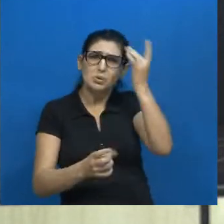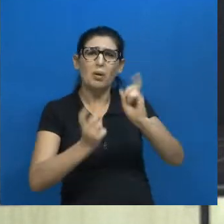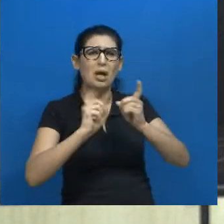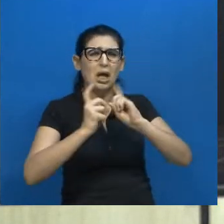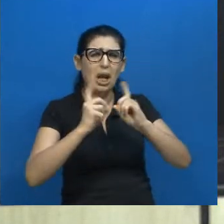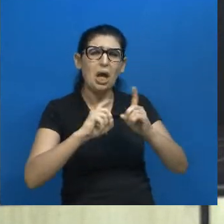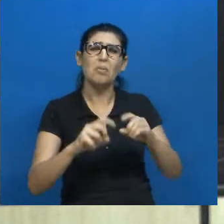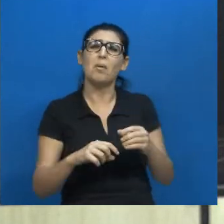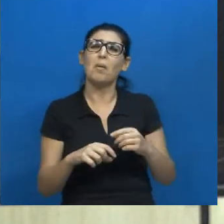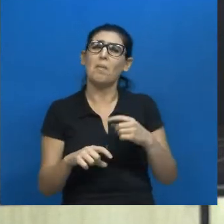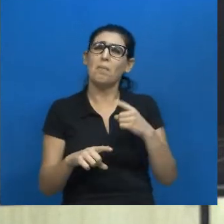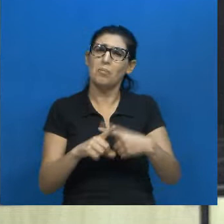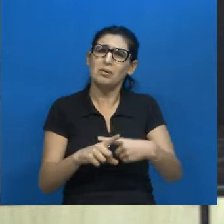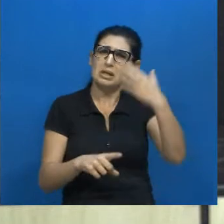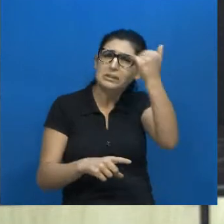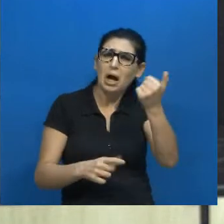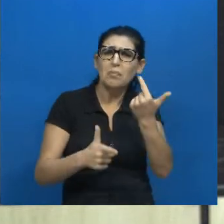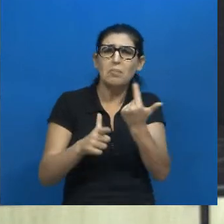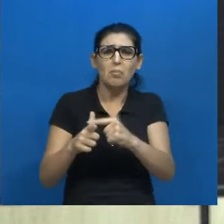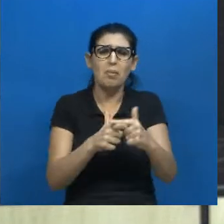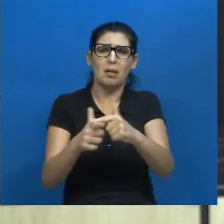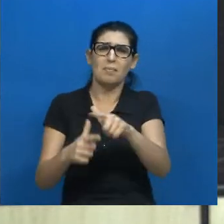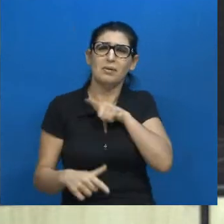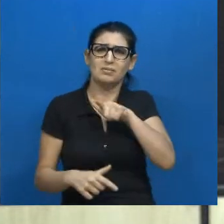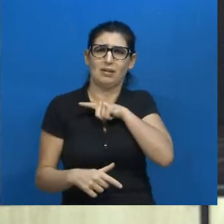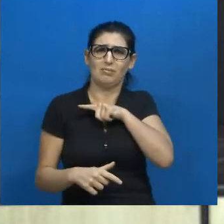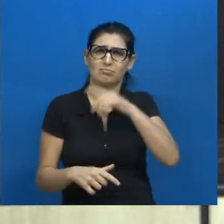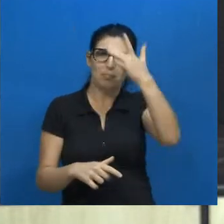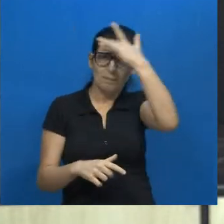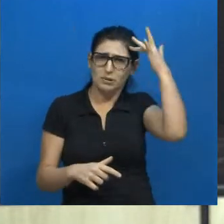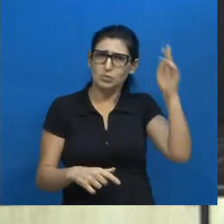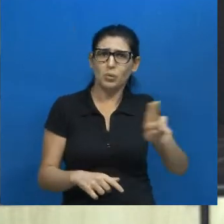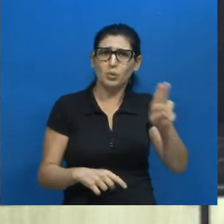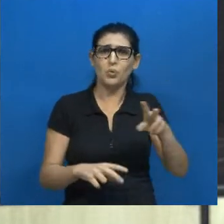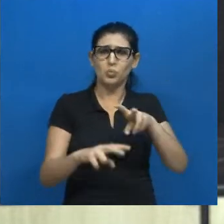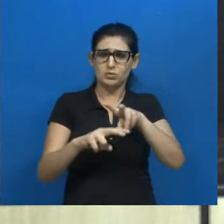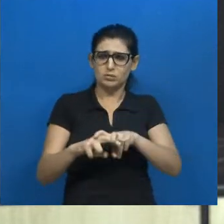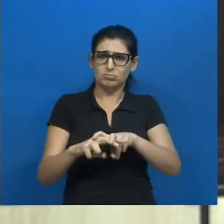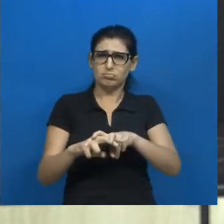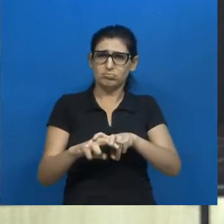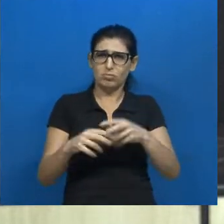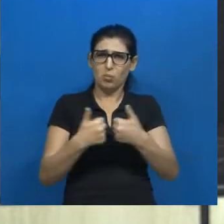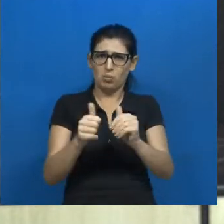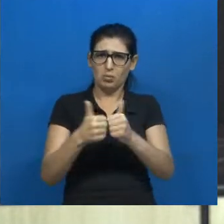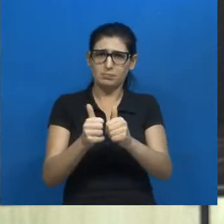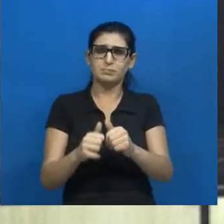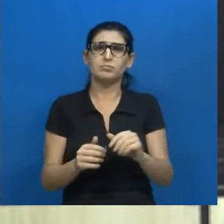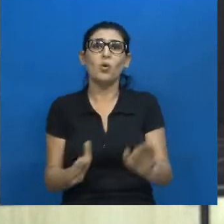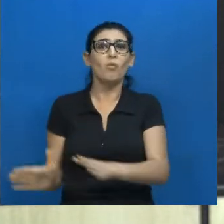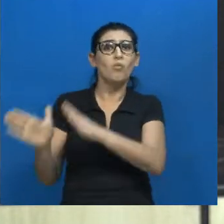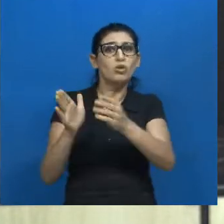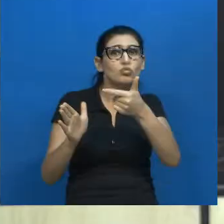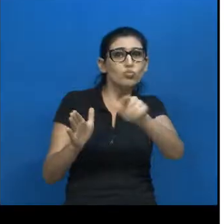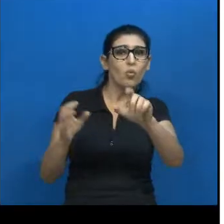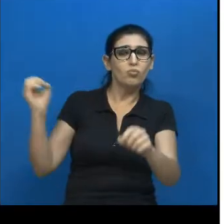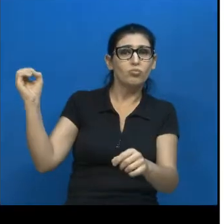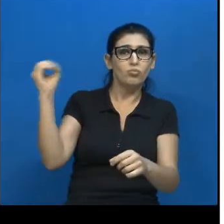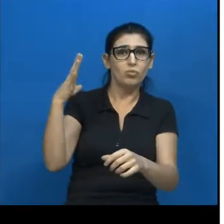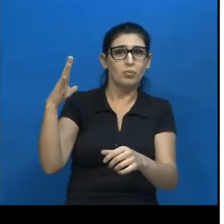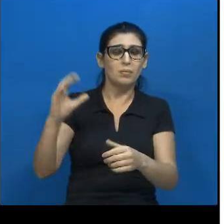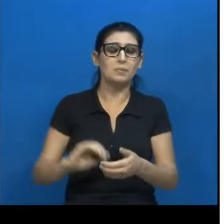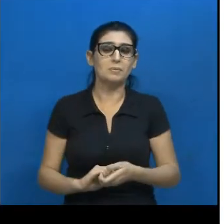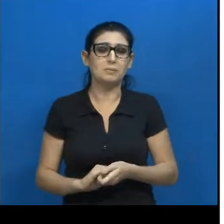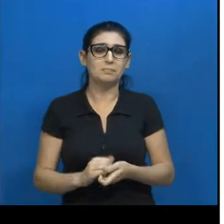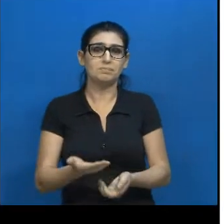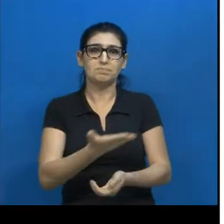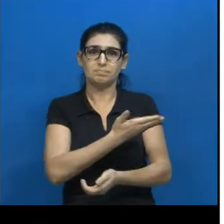gente. Com relação, só rapidamente, só voltar aí, ó, eu vou voltar no primeiro slide aí, acho que não deu tempo, foi muito rápido. Ali já está escrito